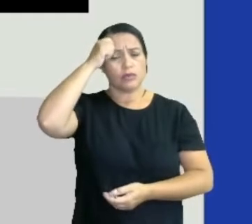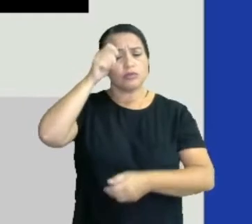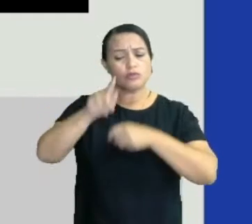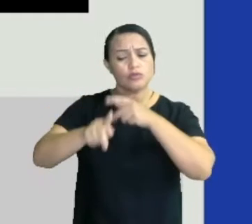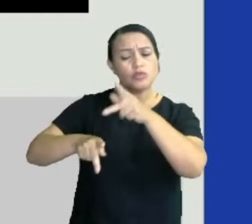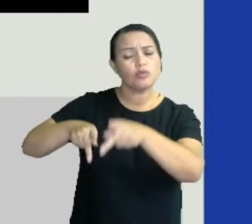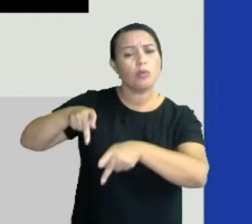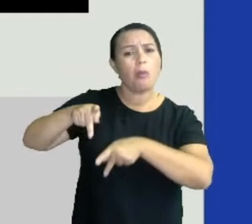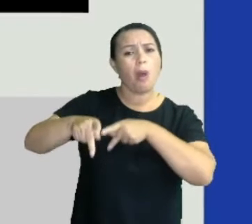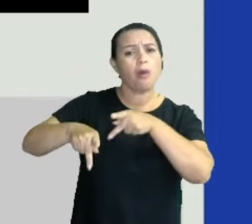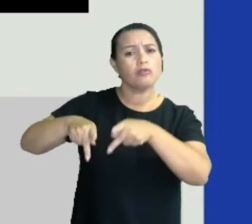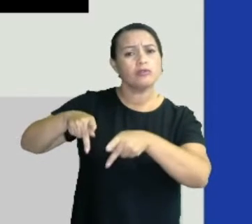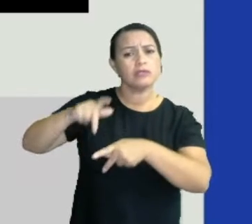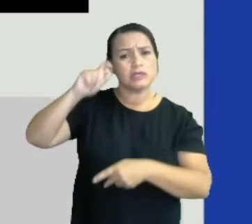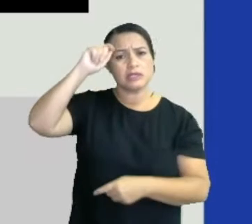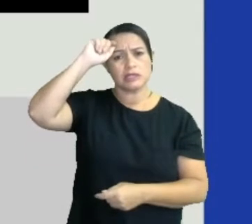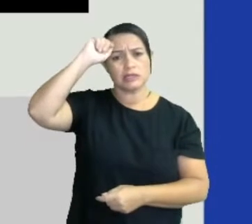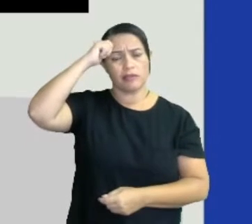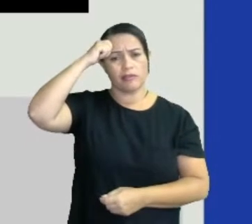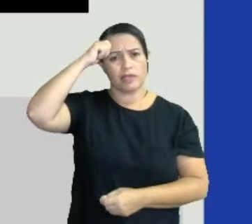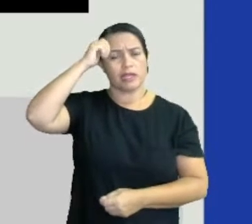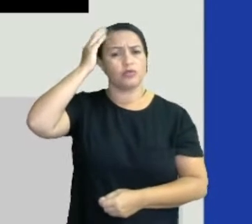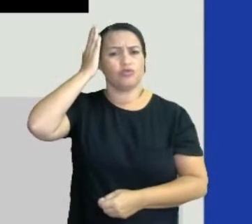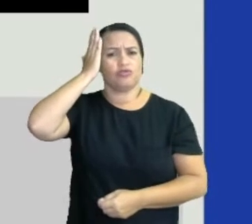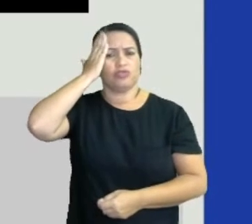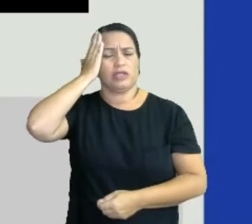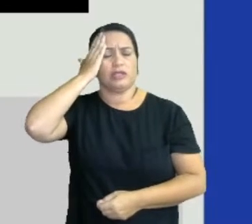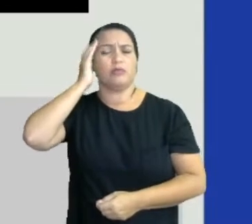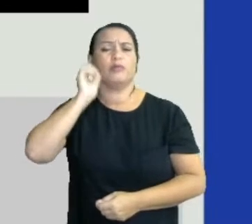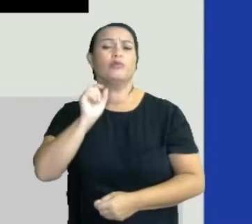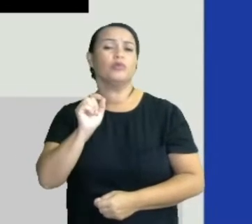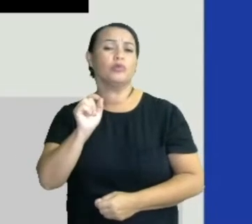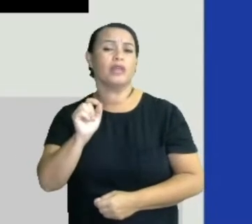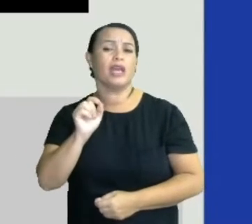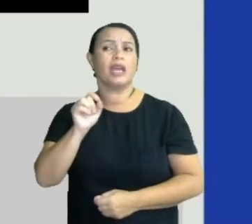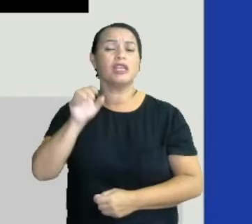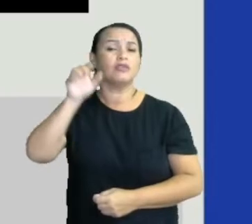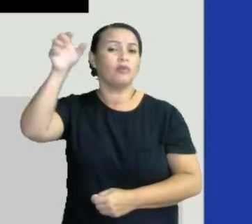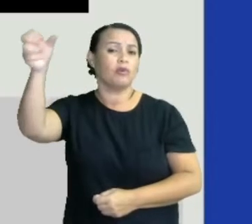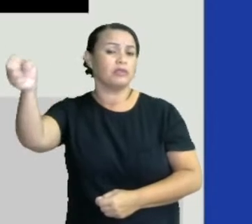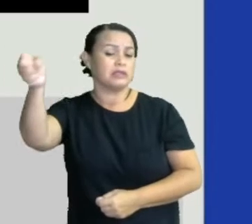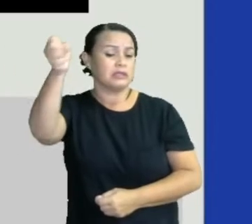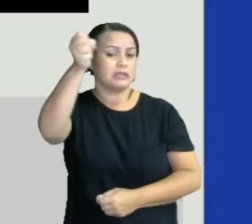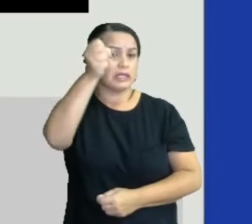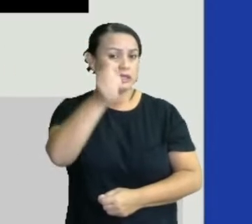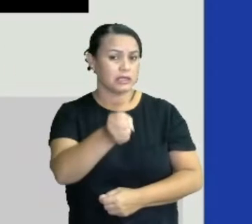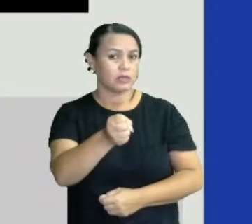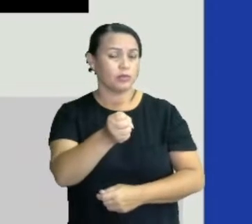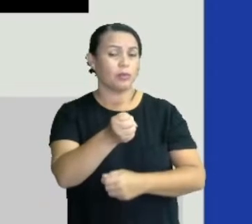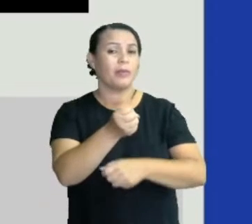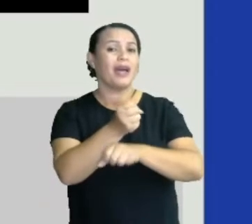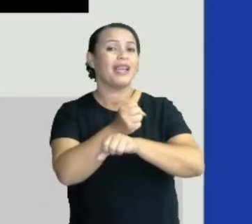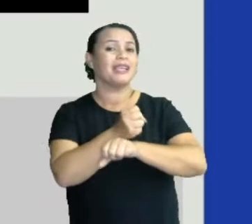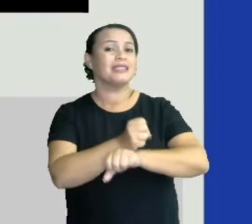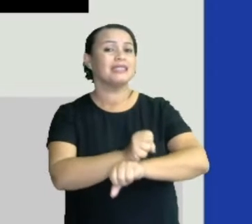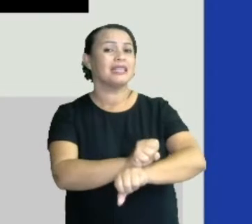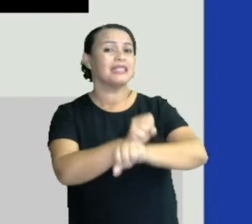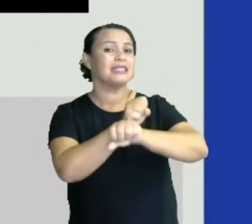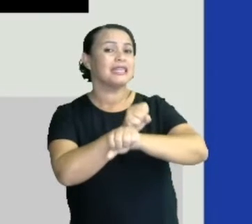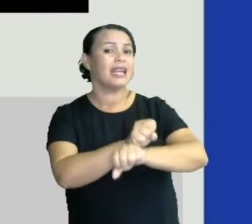povos africanos, como nós sabemos, eles foram trazidos para serem escravizados